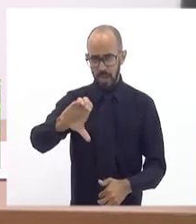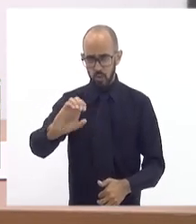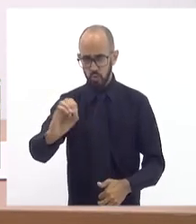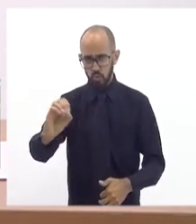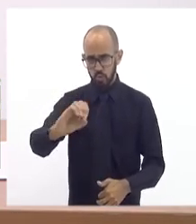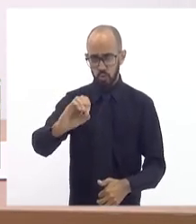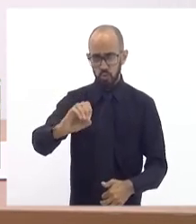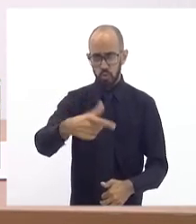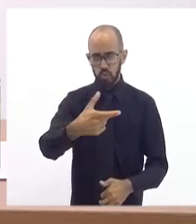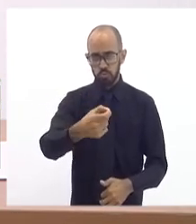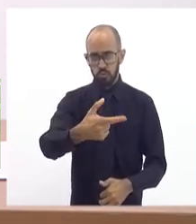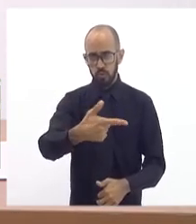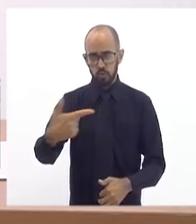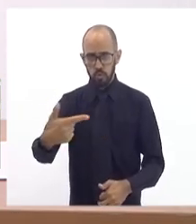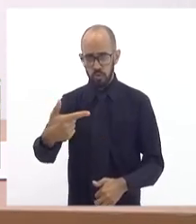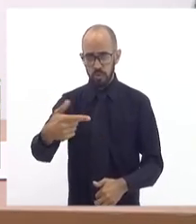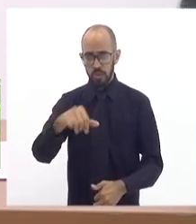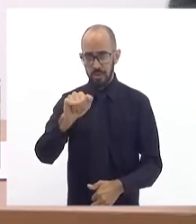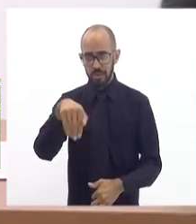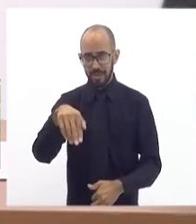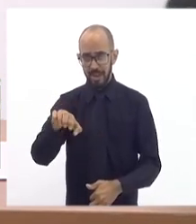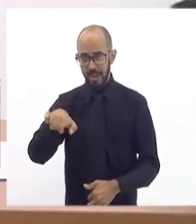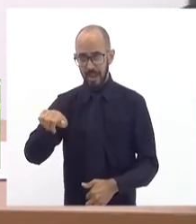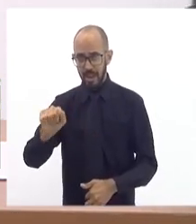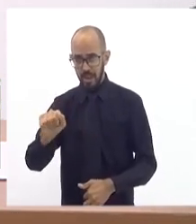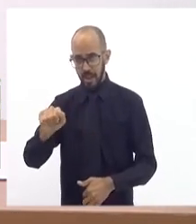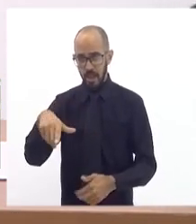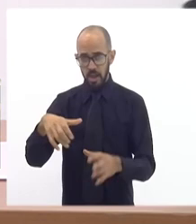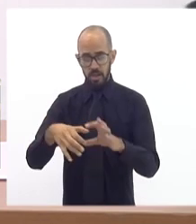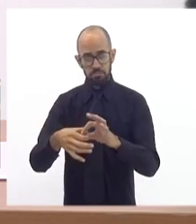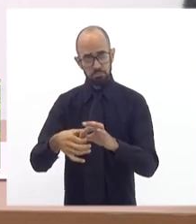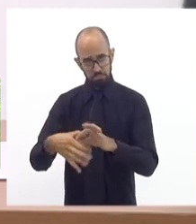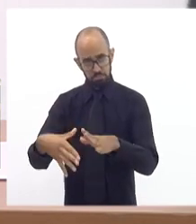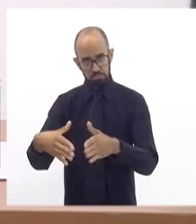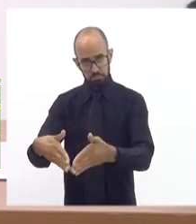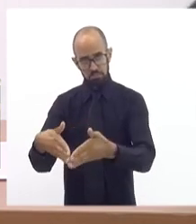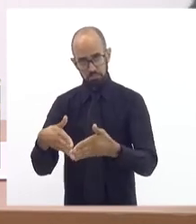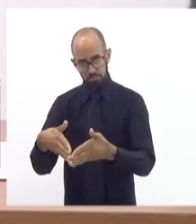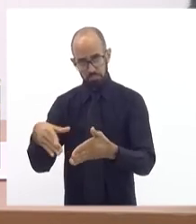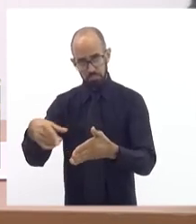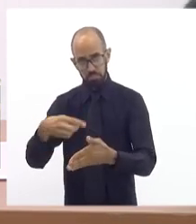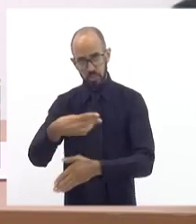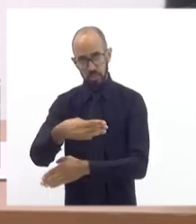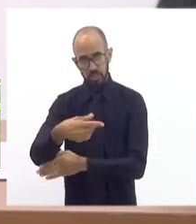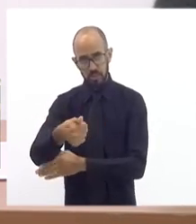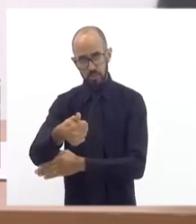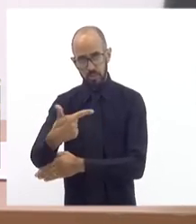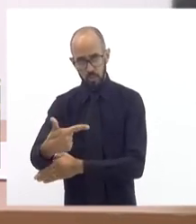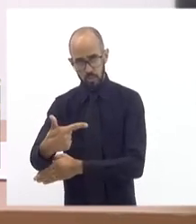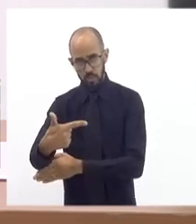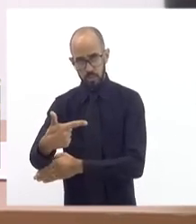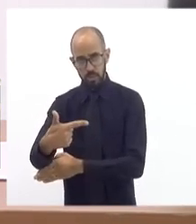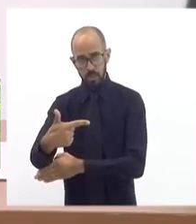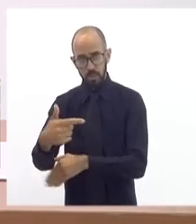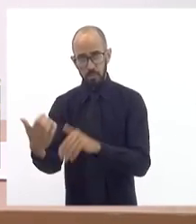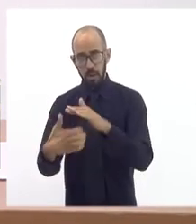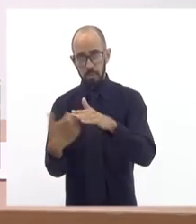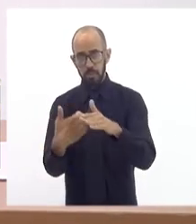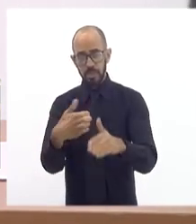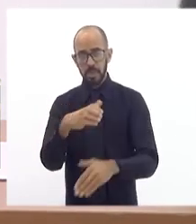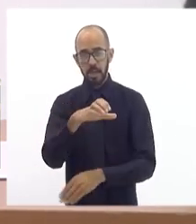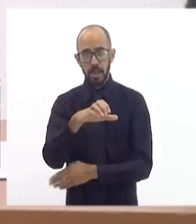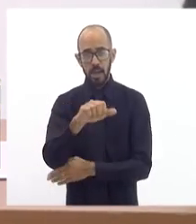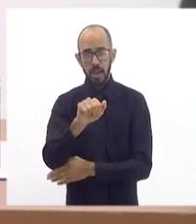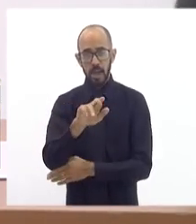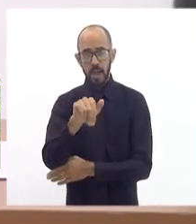o inem emitiu a licença ambiental integrada 312 por favor da empresa Carmen shopcarms chip